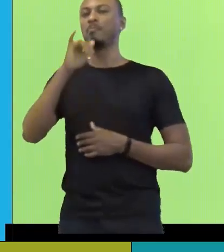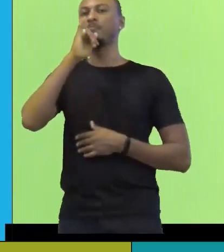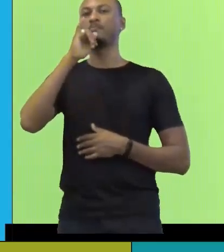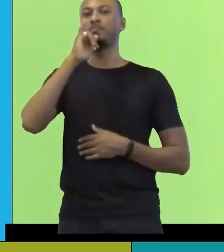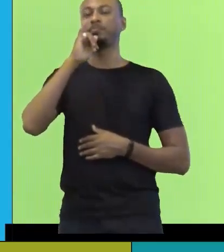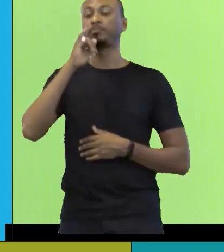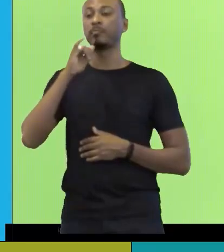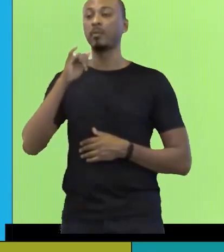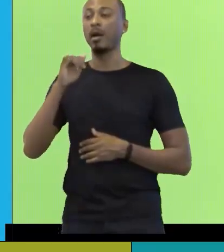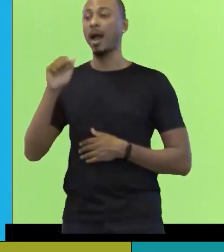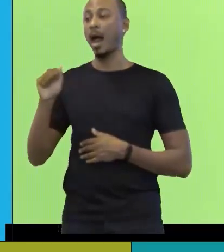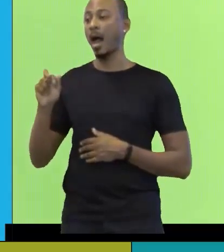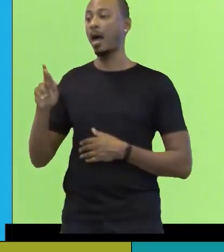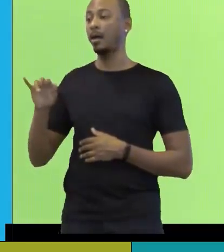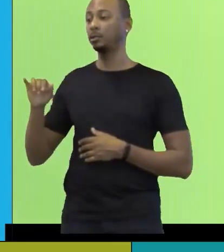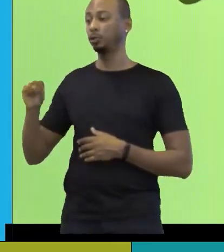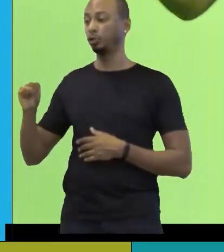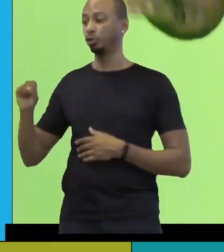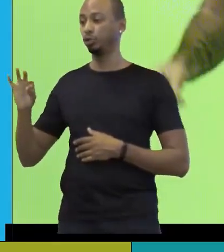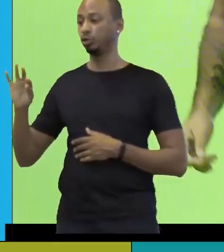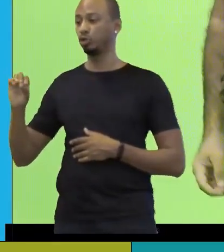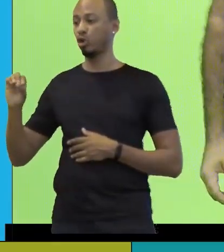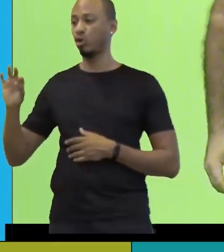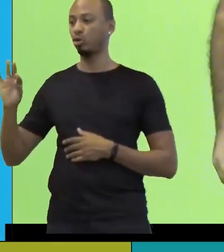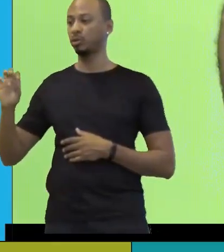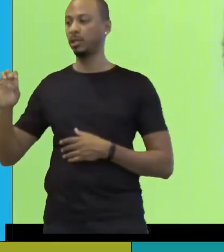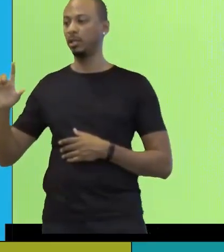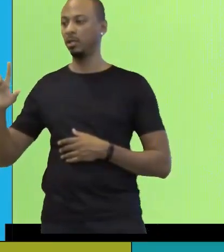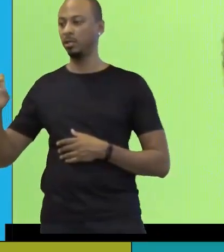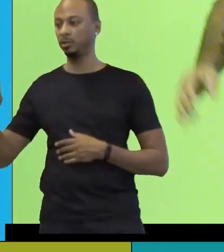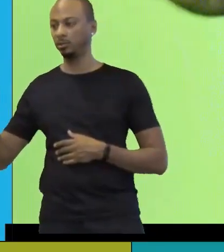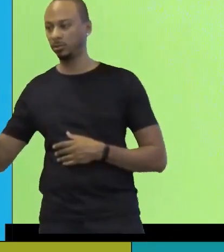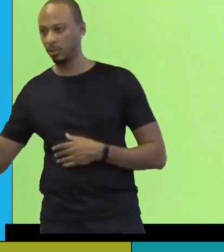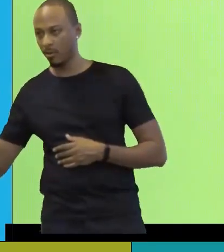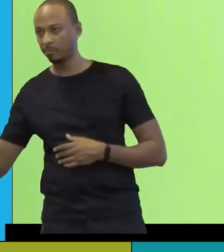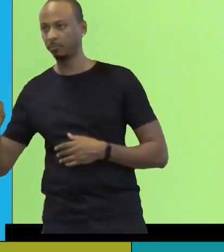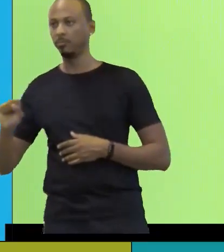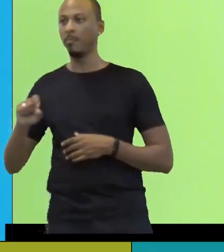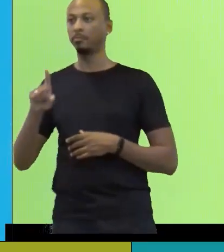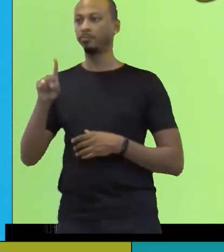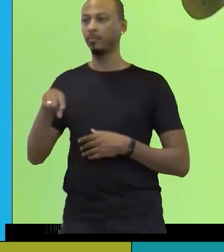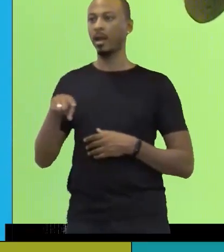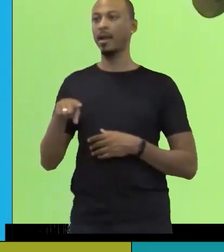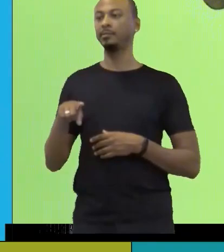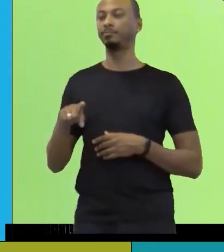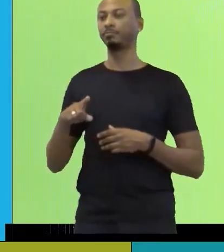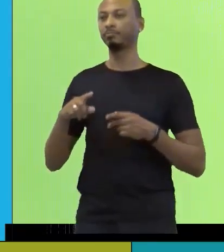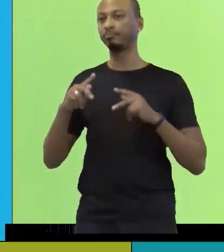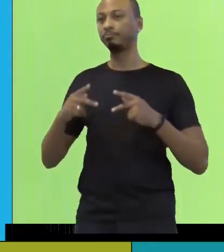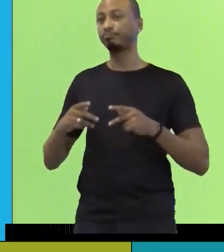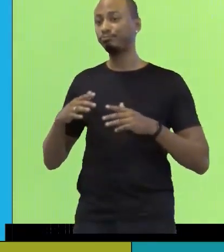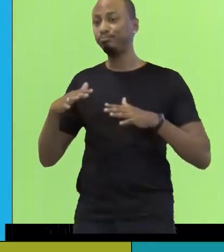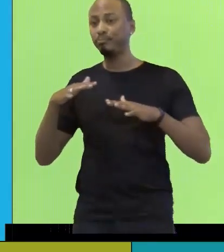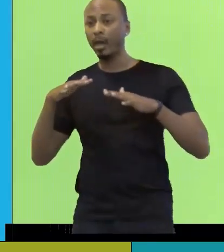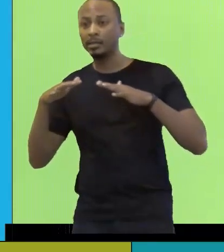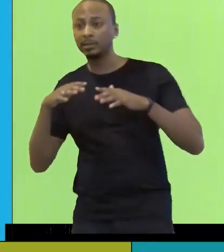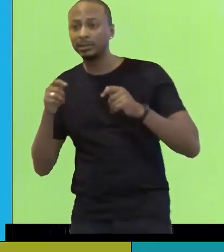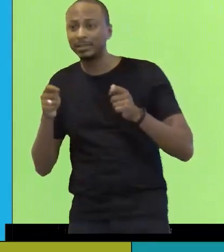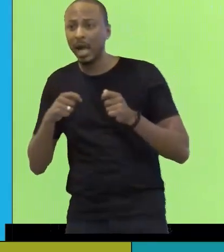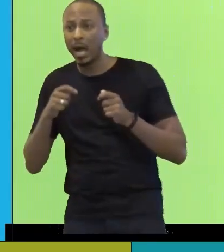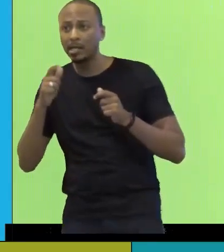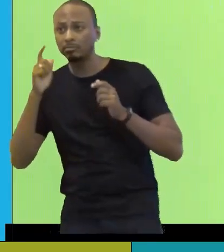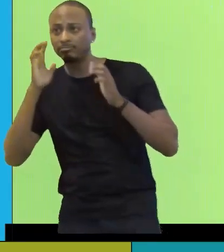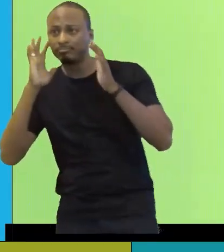naturalmente sociável, para Maquiavel isso não é verdade. O homem só é bom enquanto